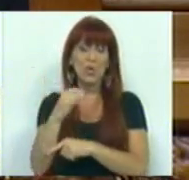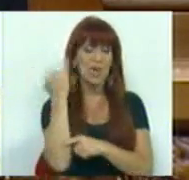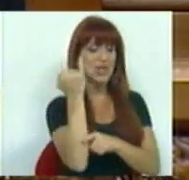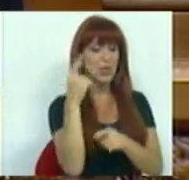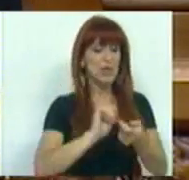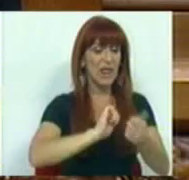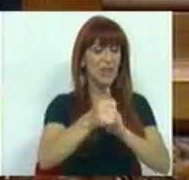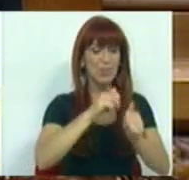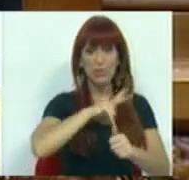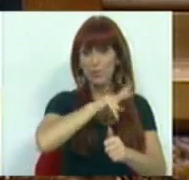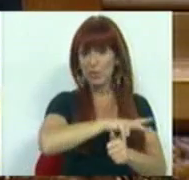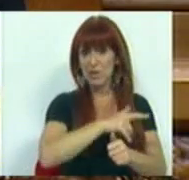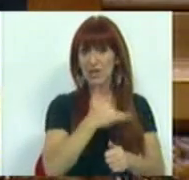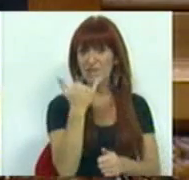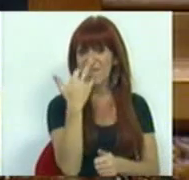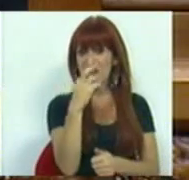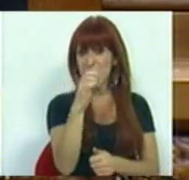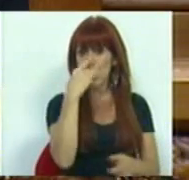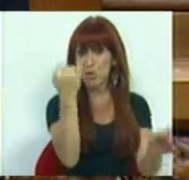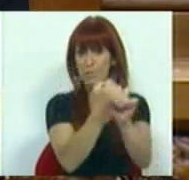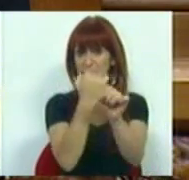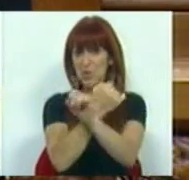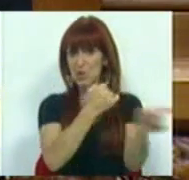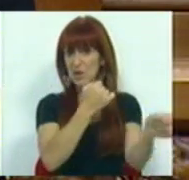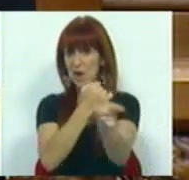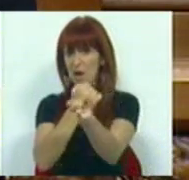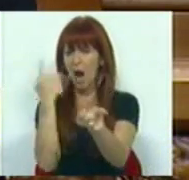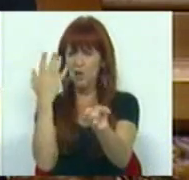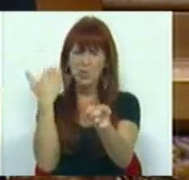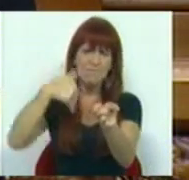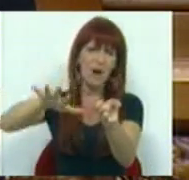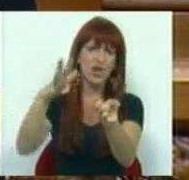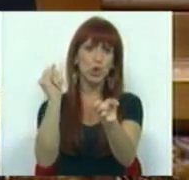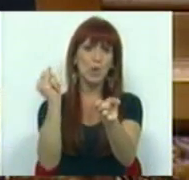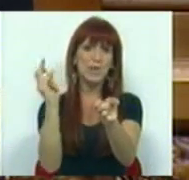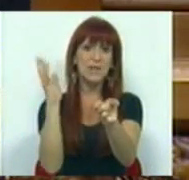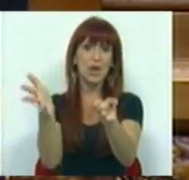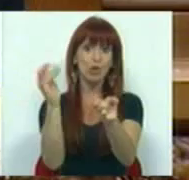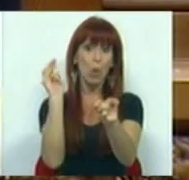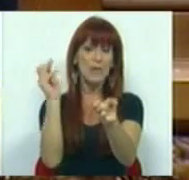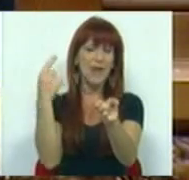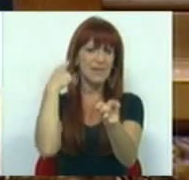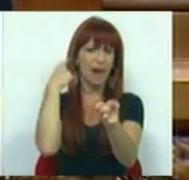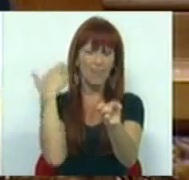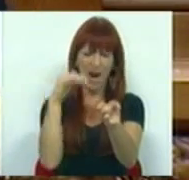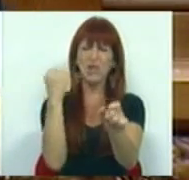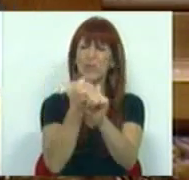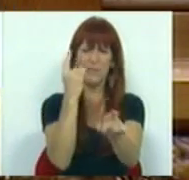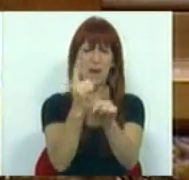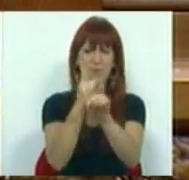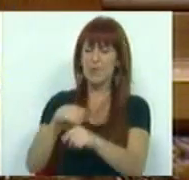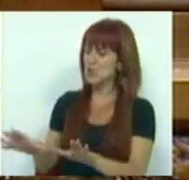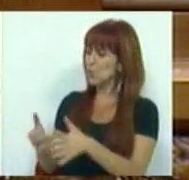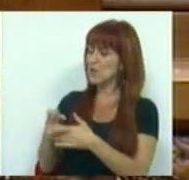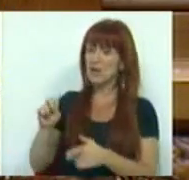Instituto do Desporto de Portugal, 28 trabalhadores, alguns há mais de 12 anos nas mesmas funções. No